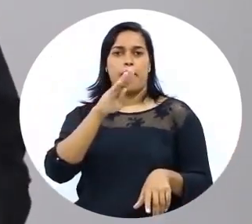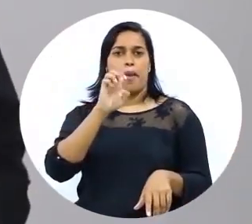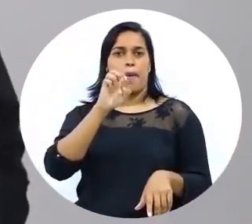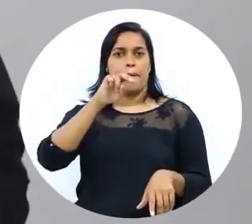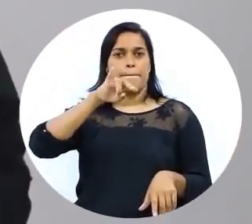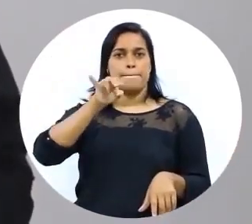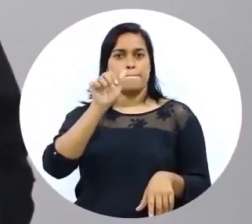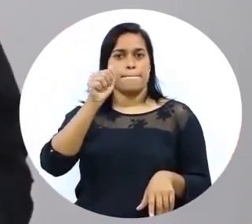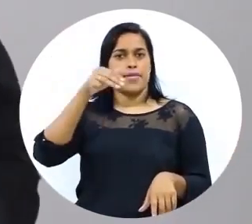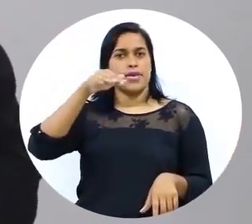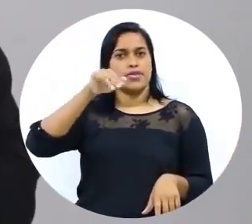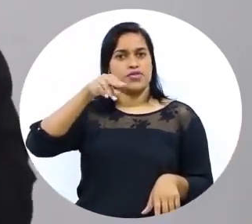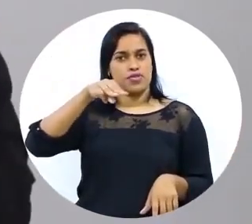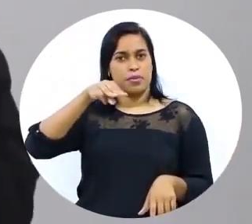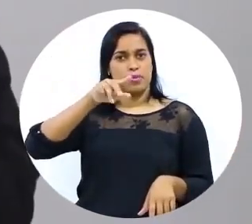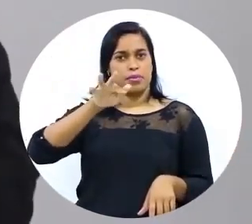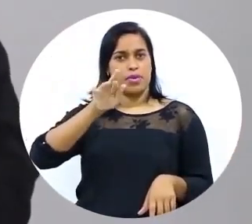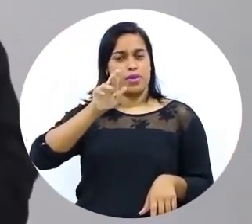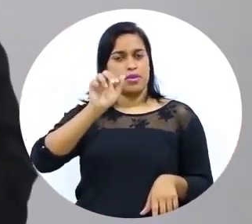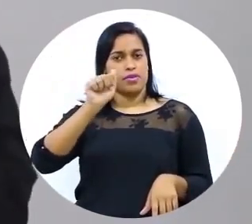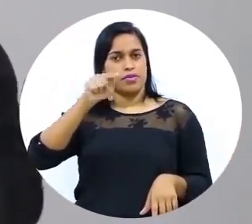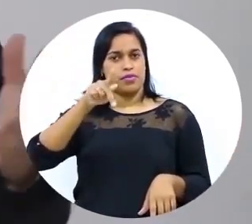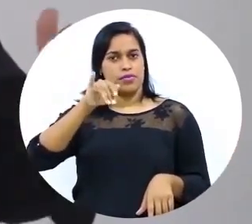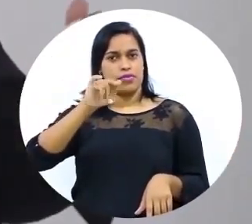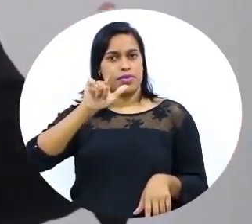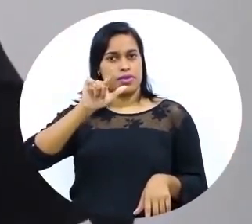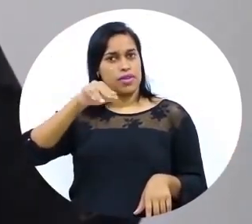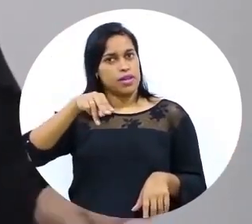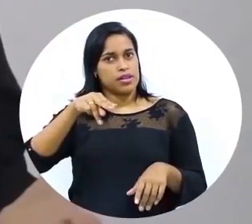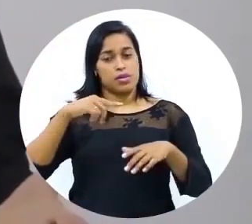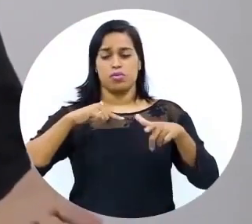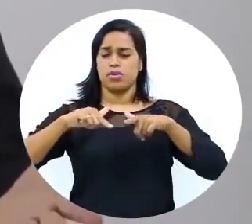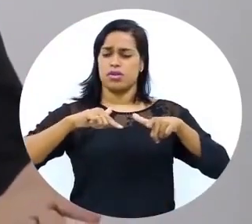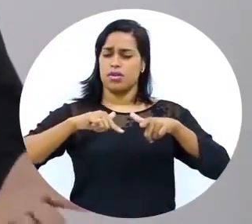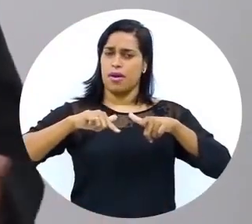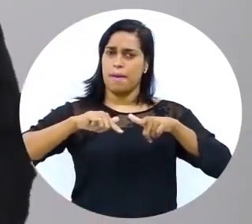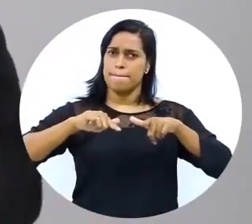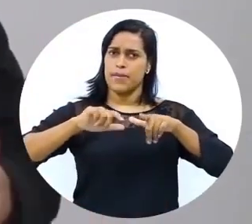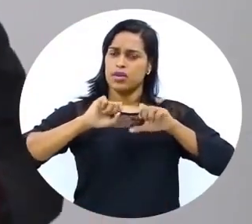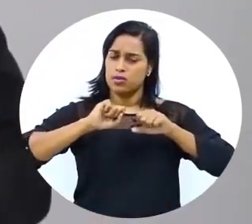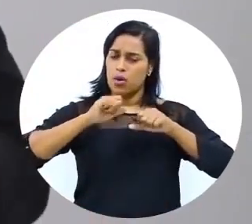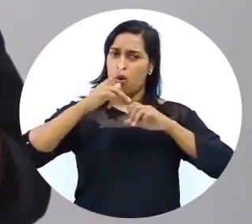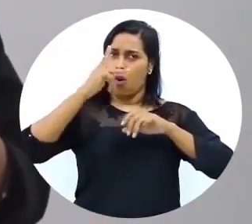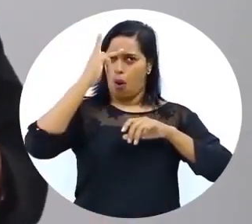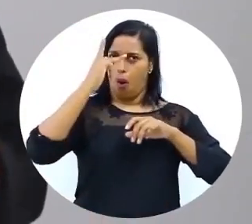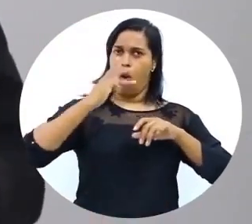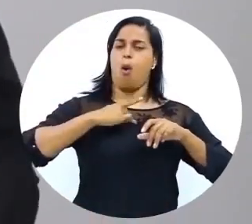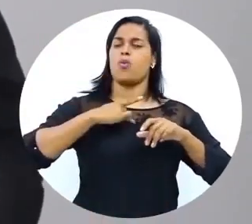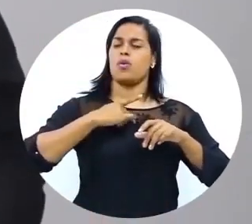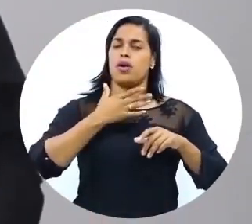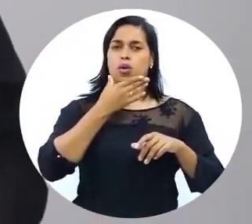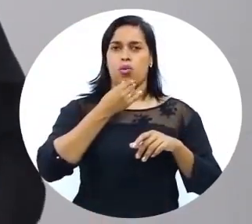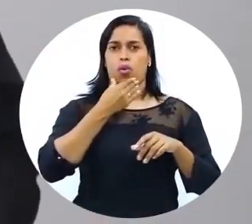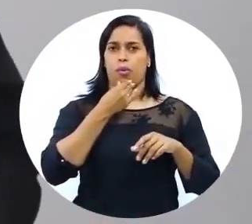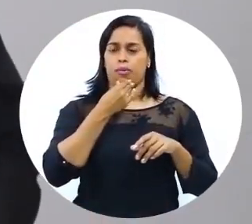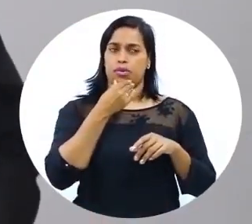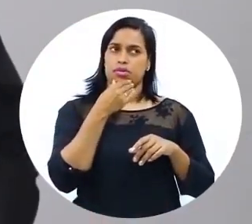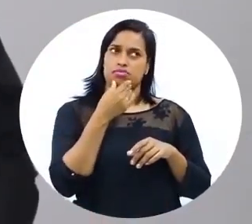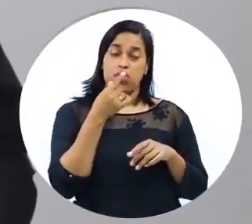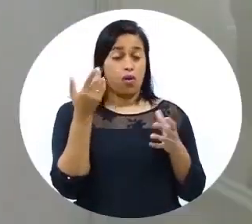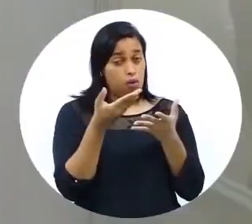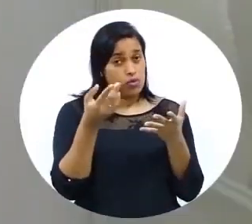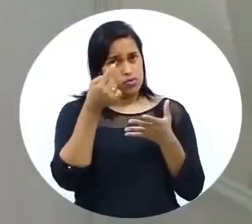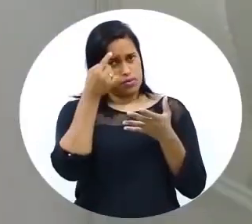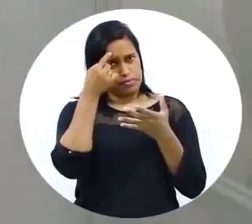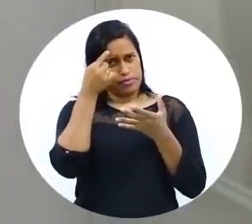um abolicionista americano, onde ele dizia: o trabalho dignifica o homem. Será que todo mundo hoje pensa desta